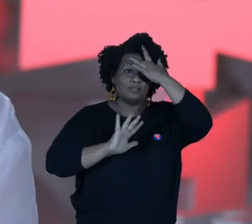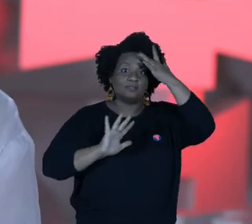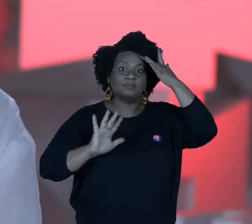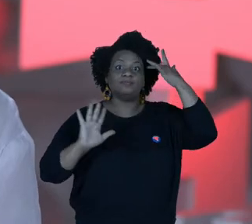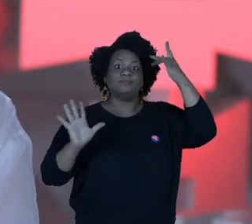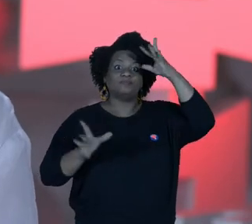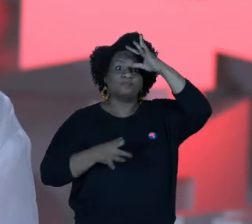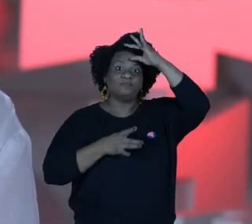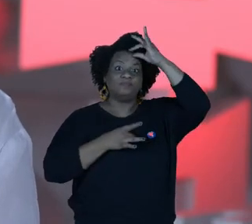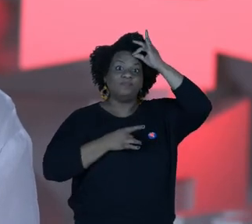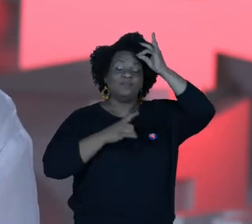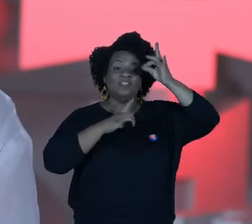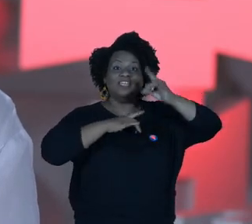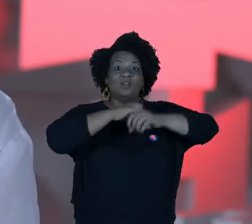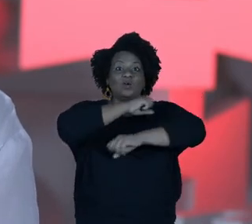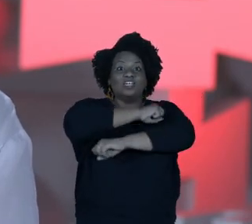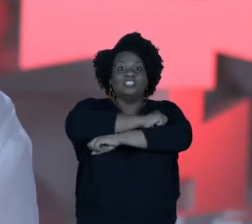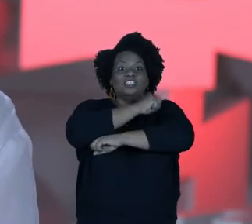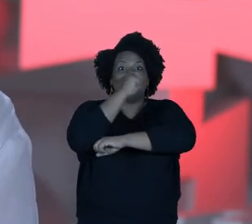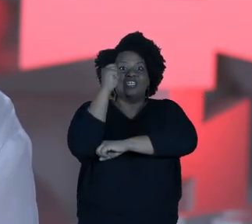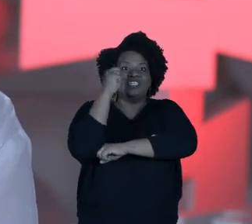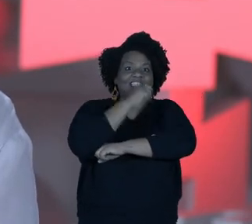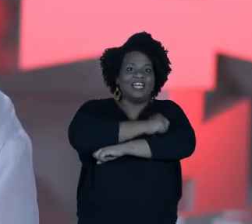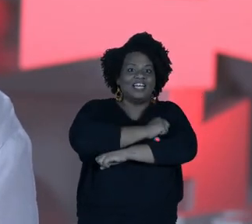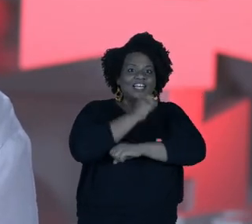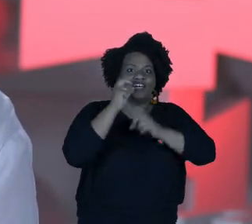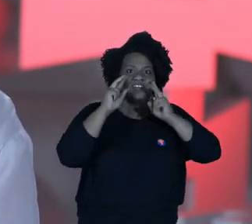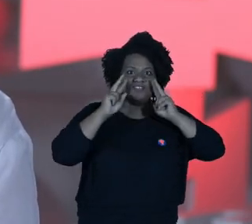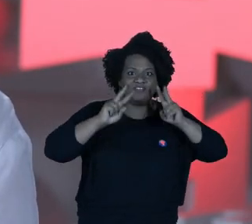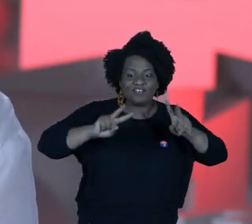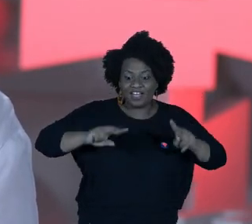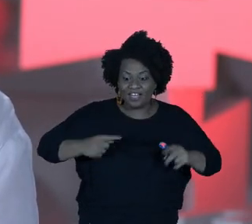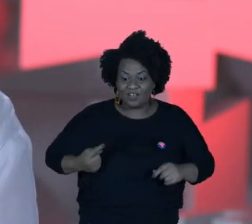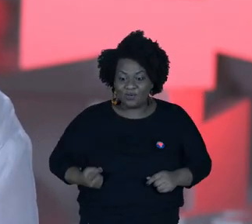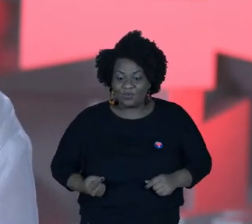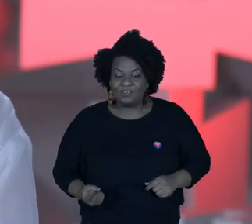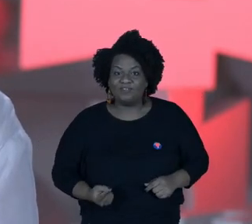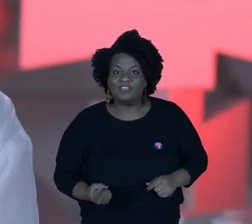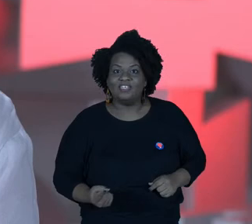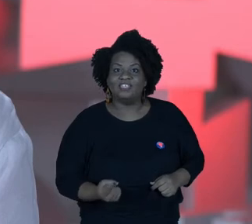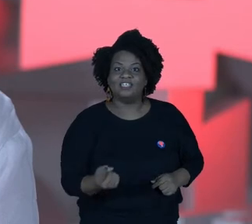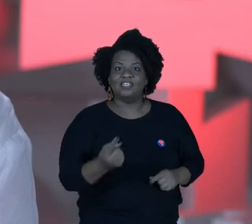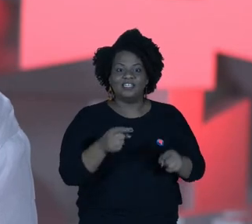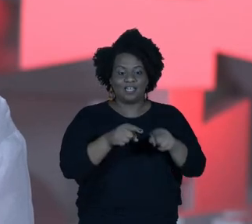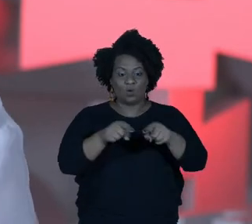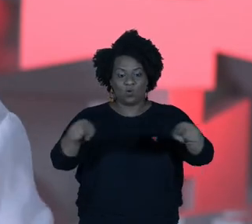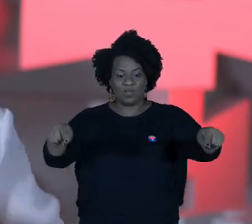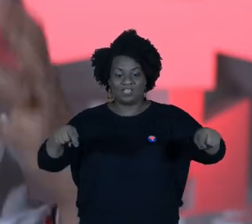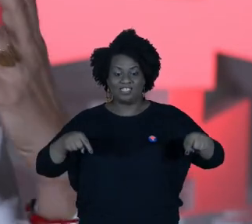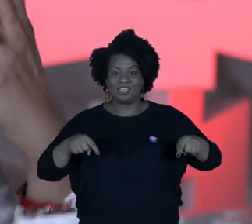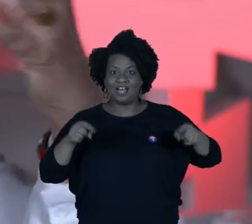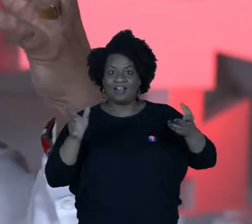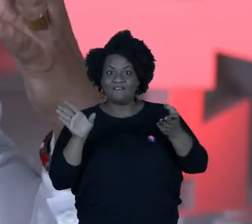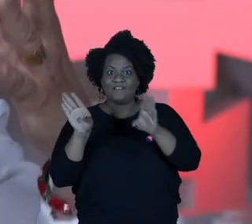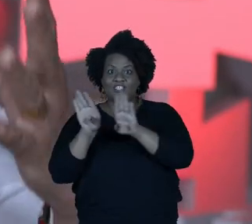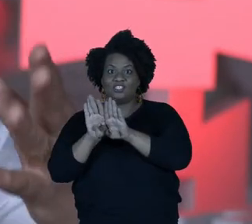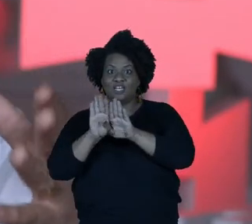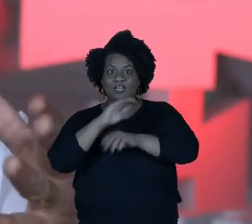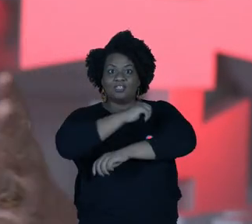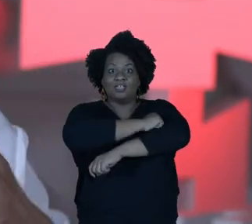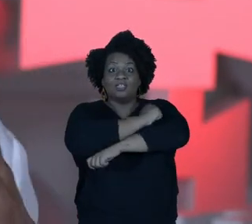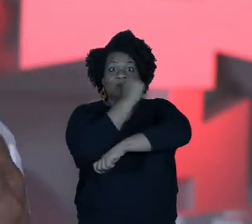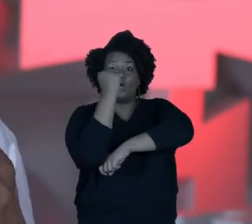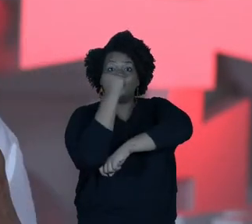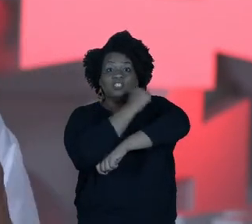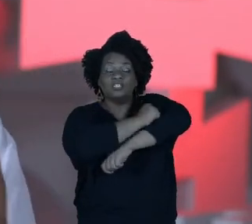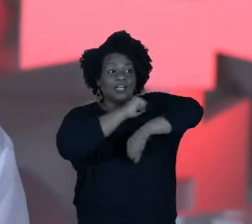para o infinito. Então, você não tem uma sala fechada, você tem uma janela aqui, uma abertura, uma porta para o infinito.